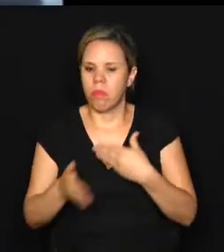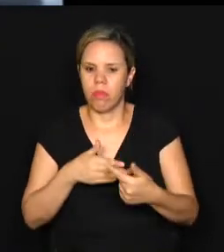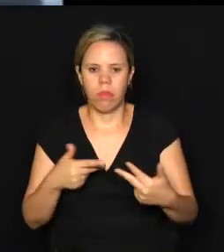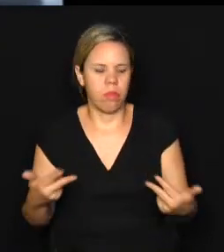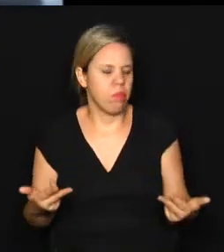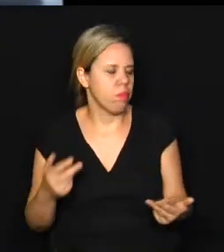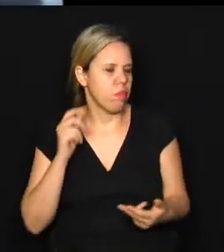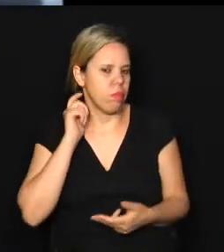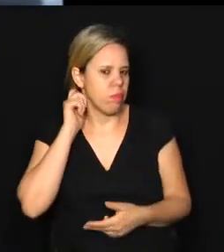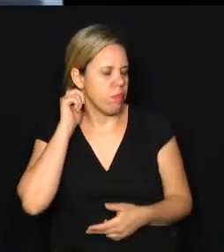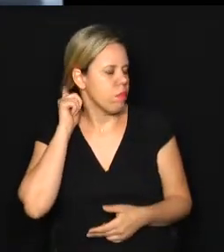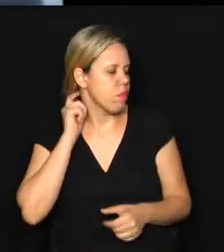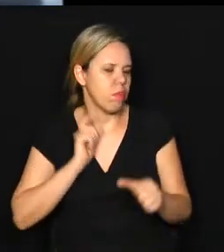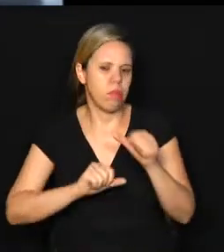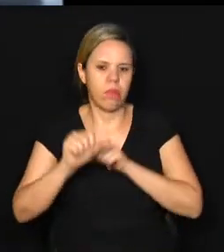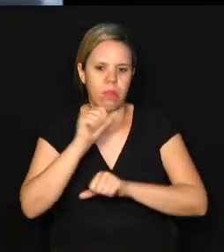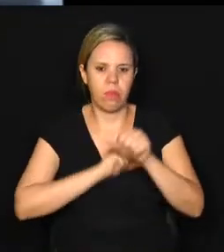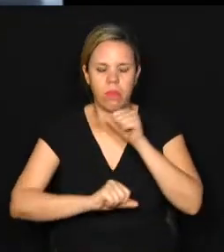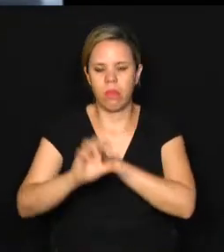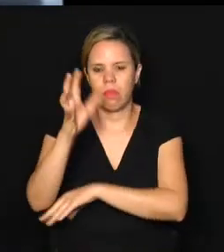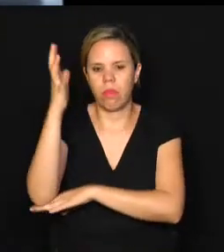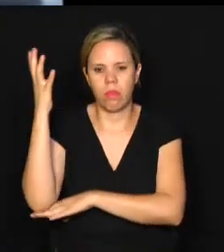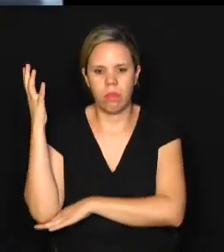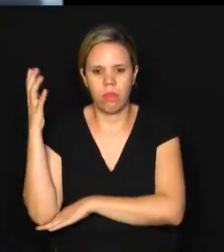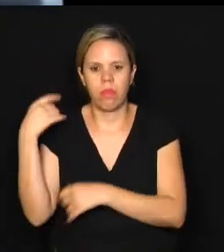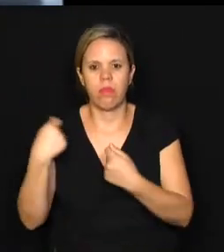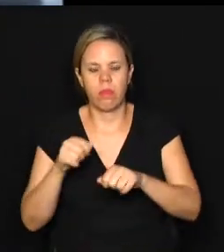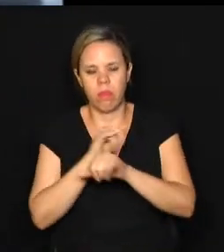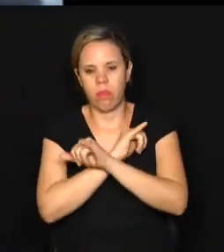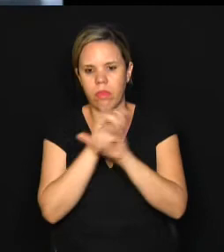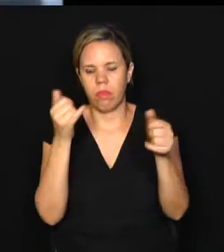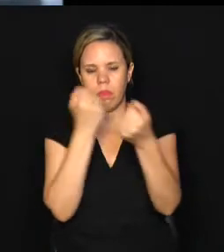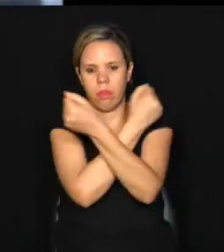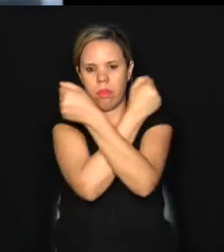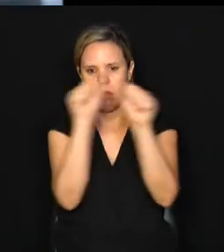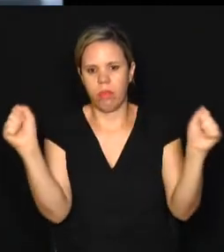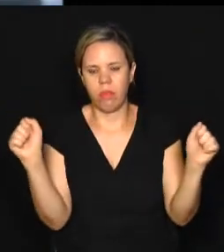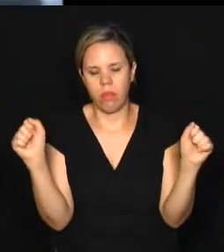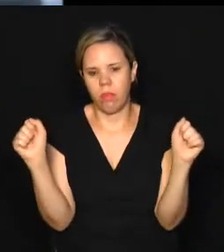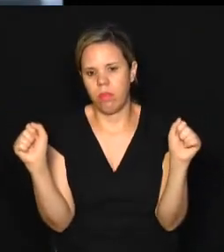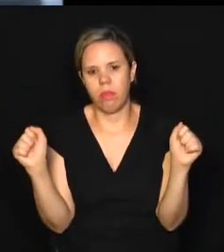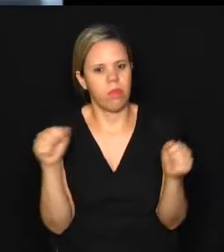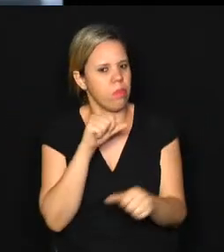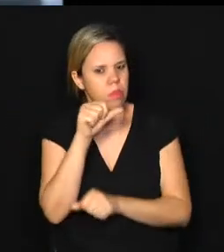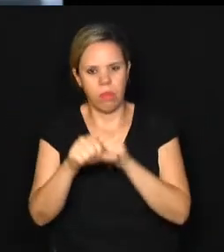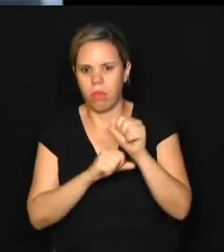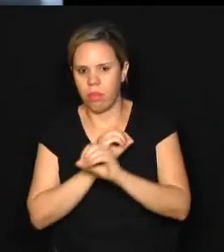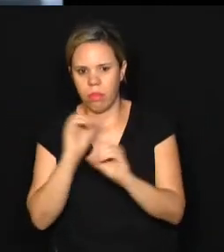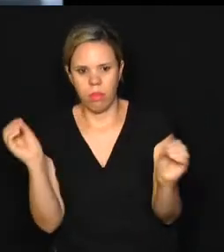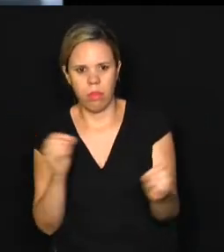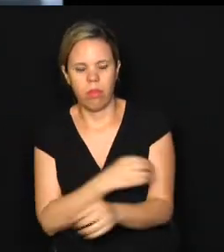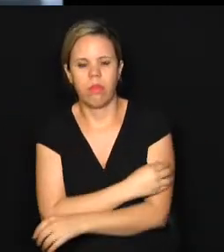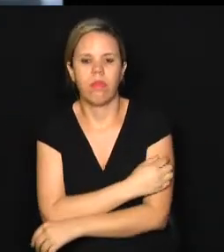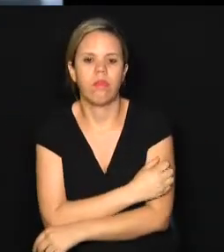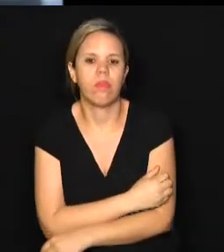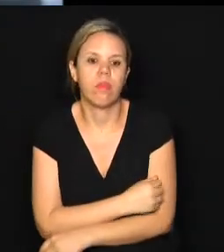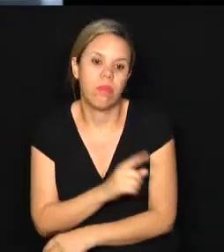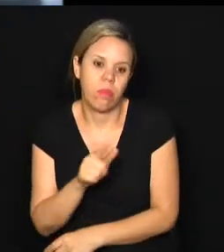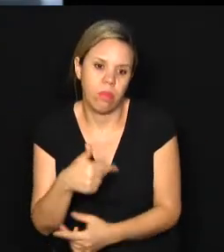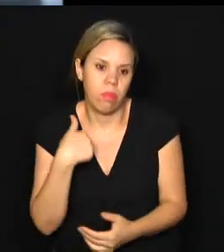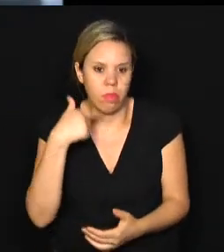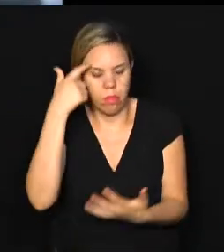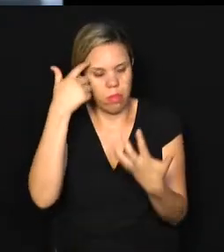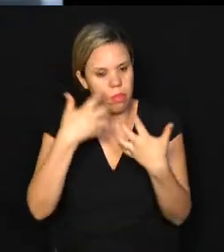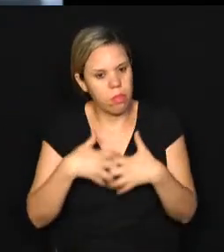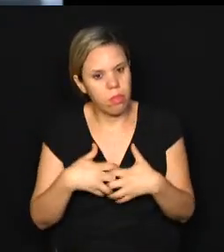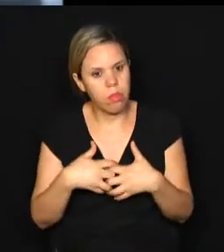que mexa na preservação devia ser declarada impossível. Isso não se mexe. Tá? Assim, eu penso assim,